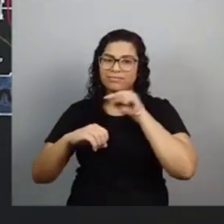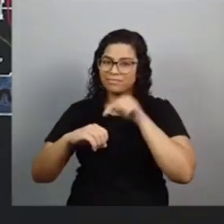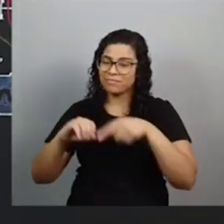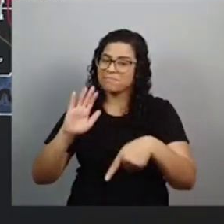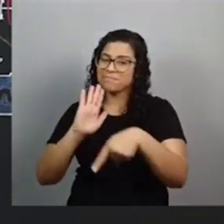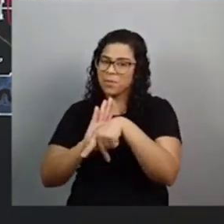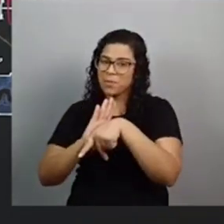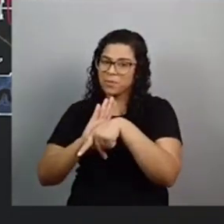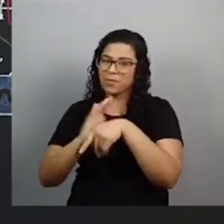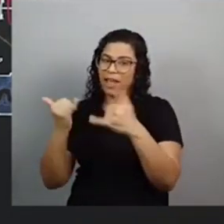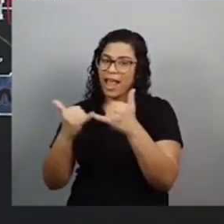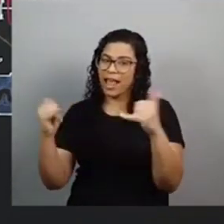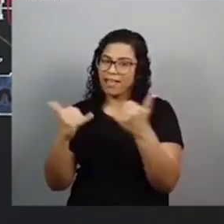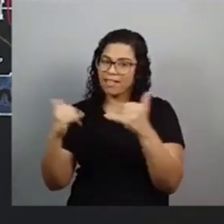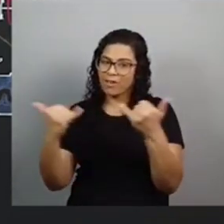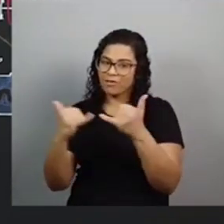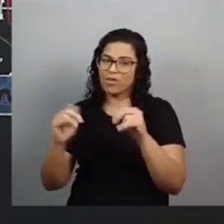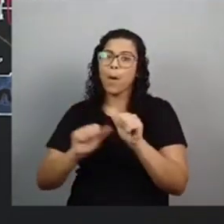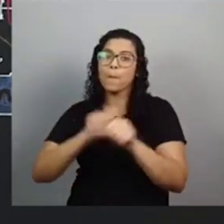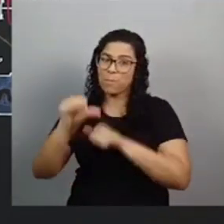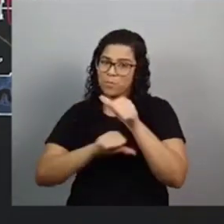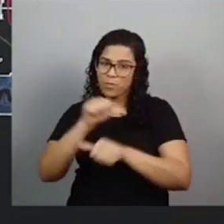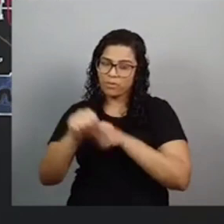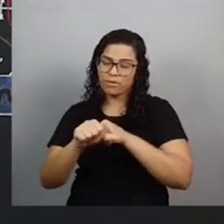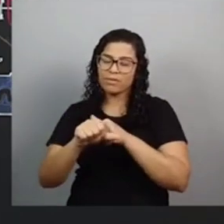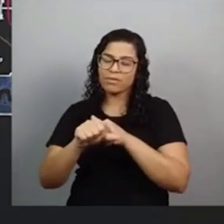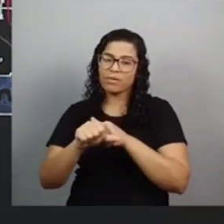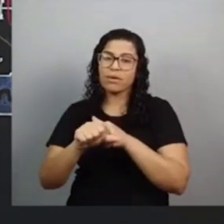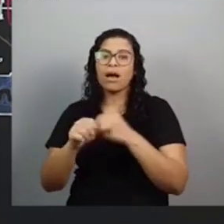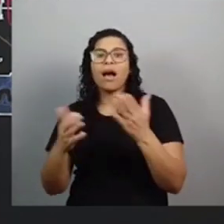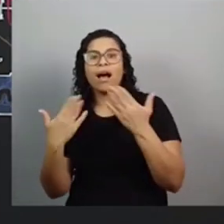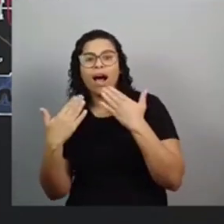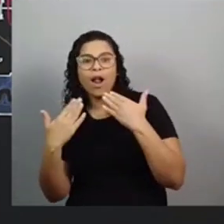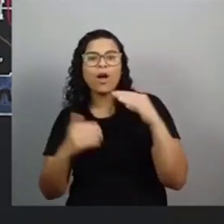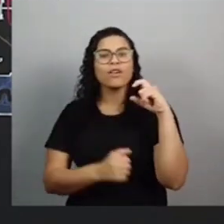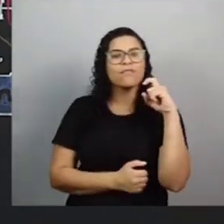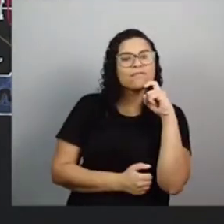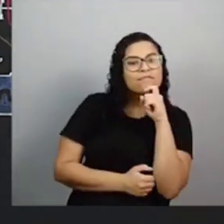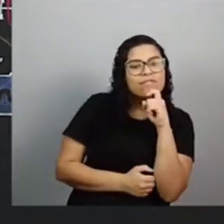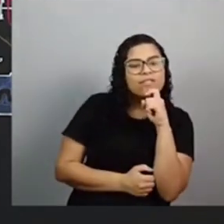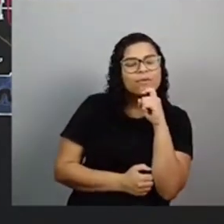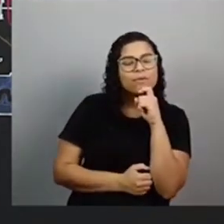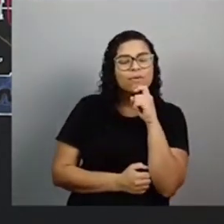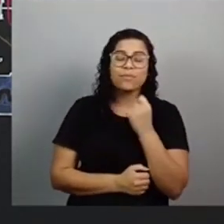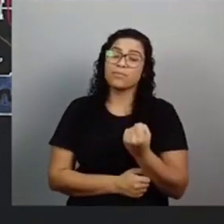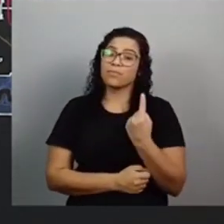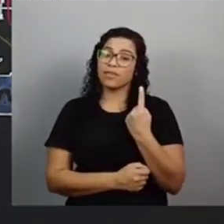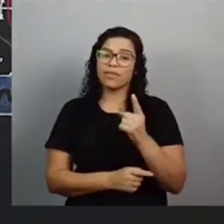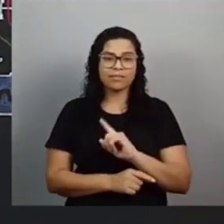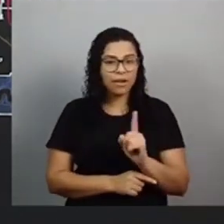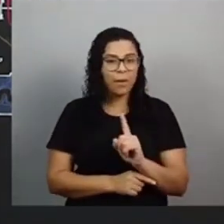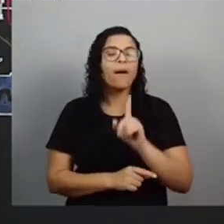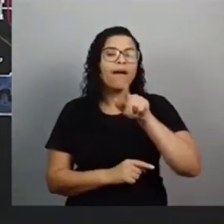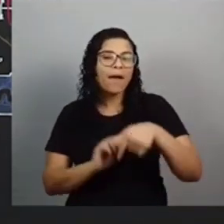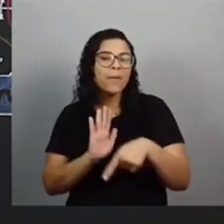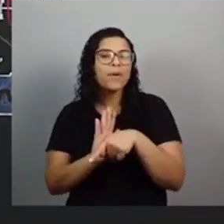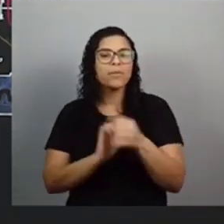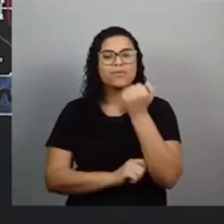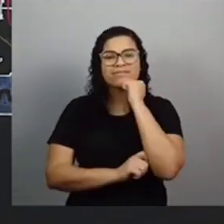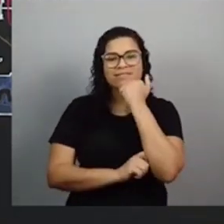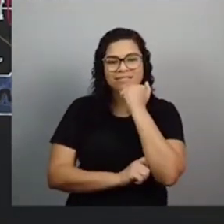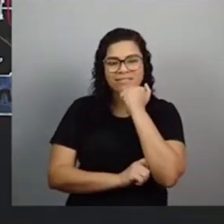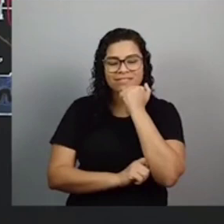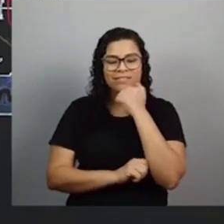energia em trânsito. Então, calor frio, não estranhe, tá aí cientificamente correto. Tá,